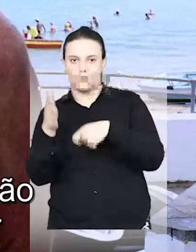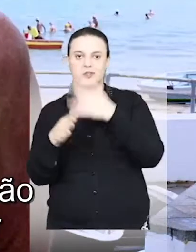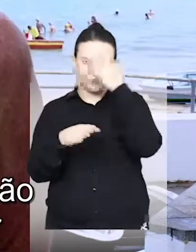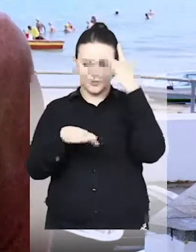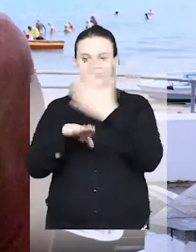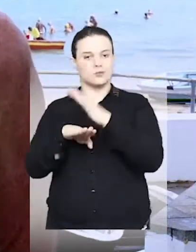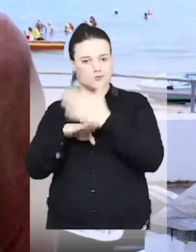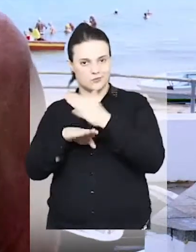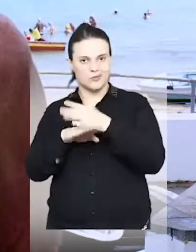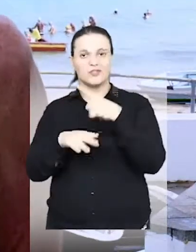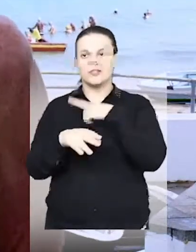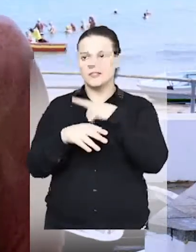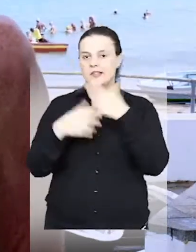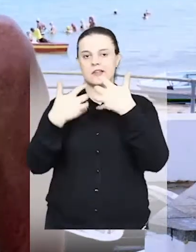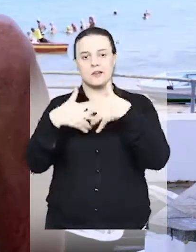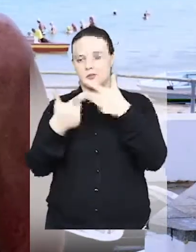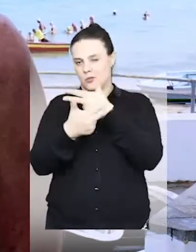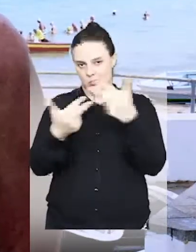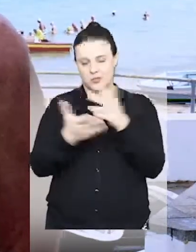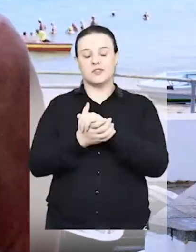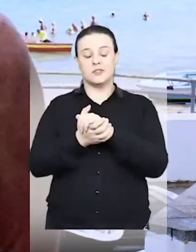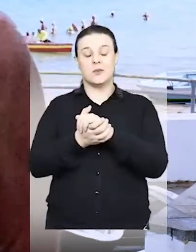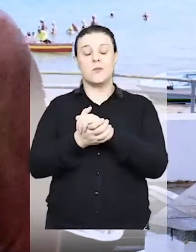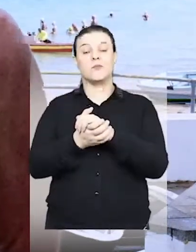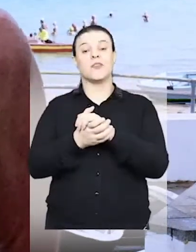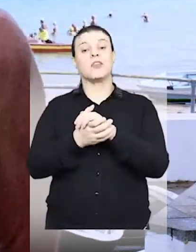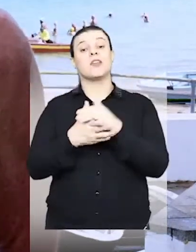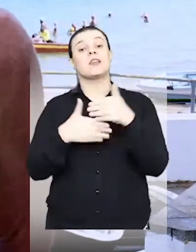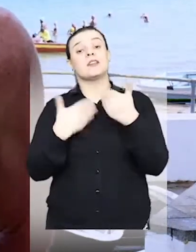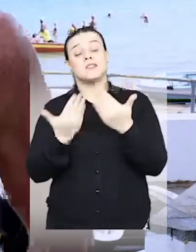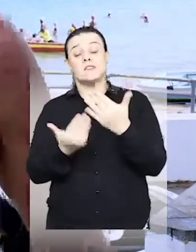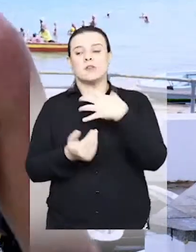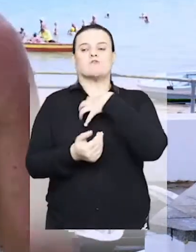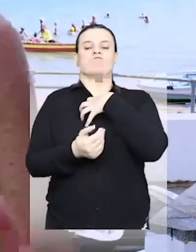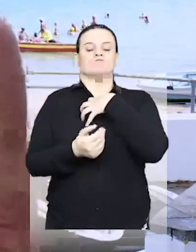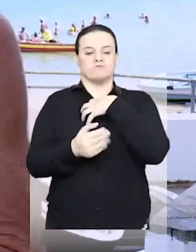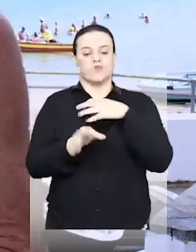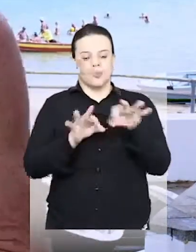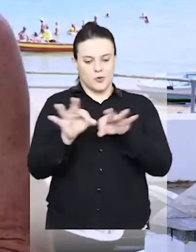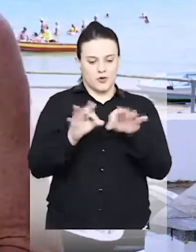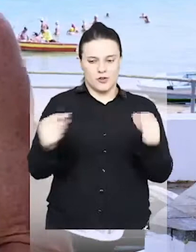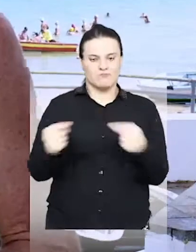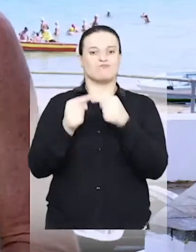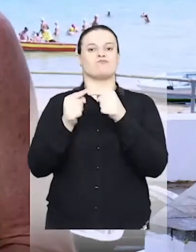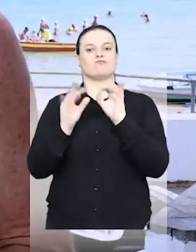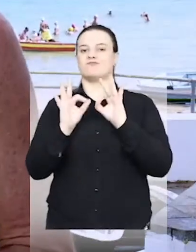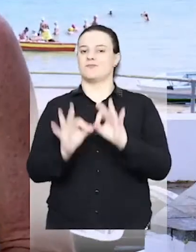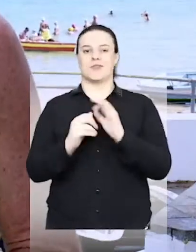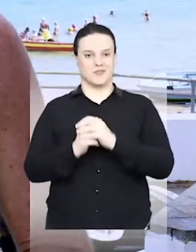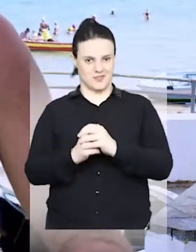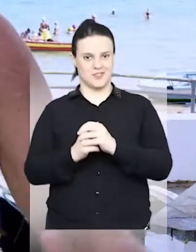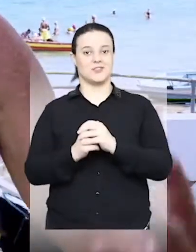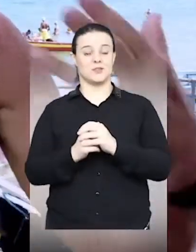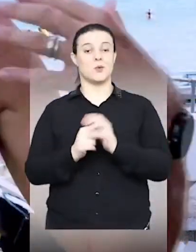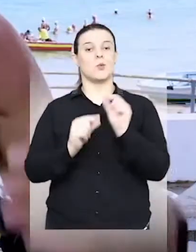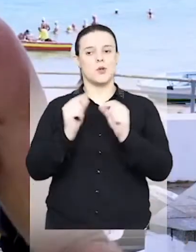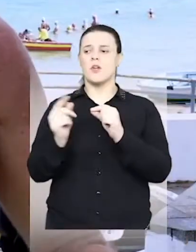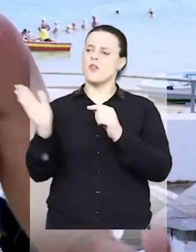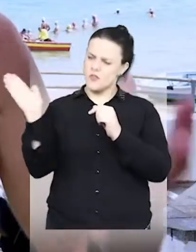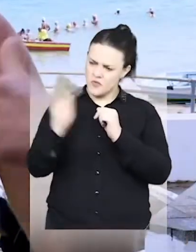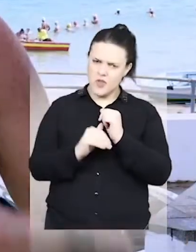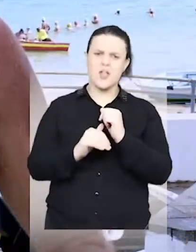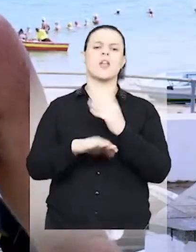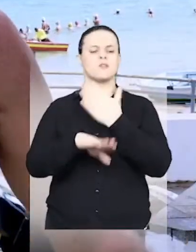contratar um técnico, ter equipamento, etc. E bateu assim com o projeto da gente, né, que é laissez